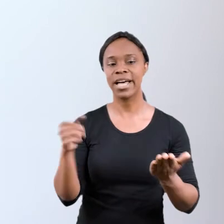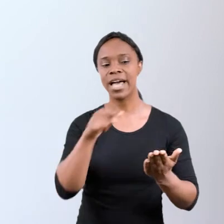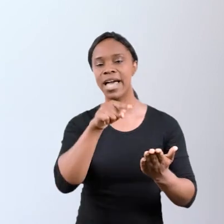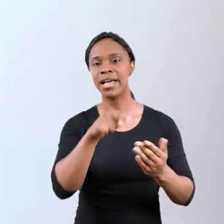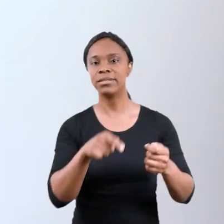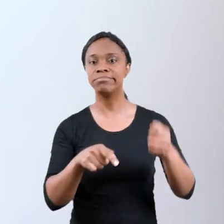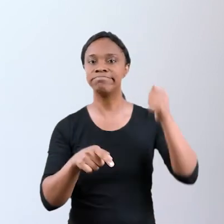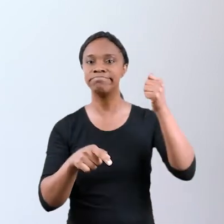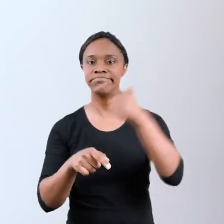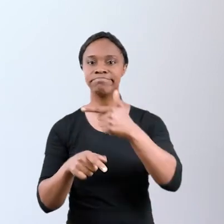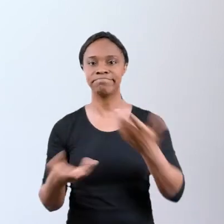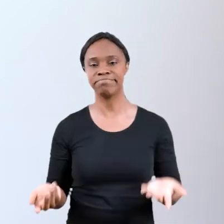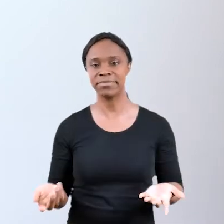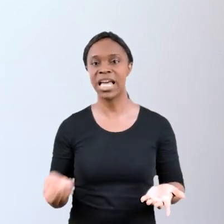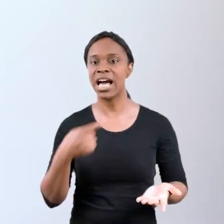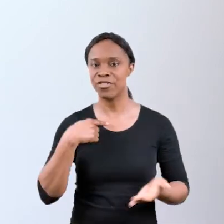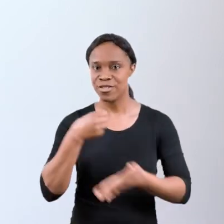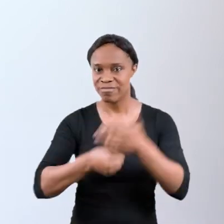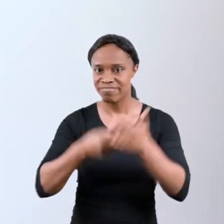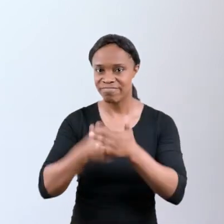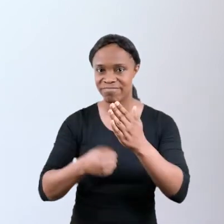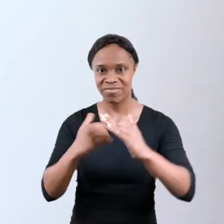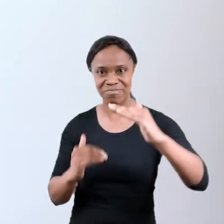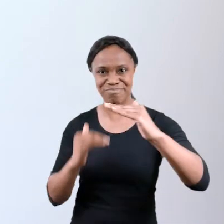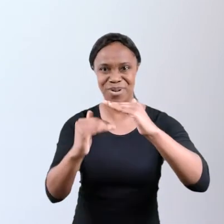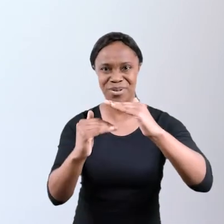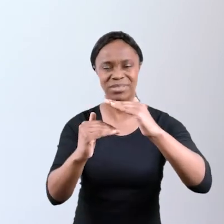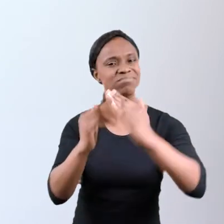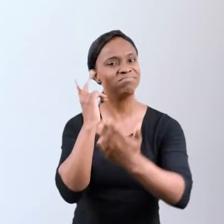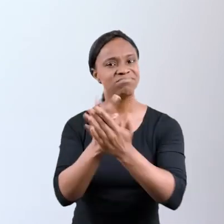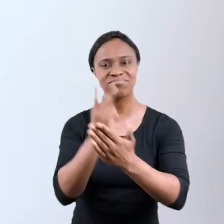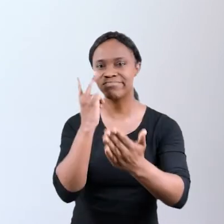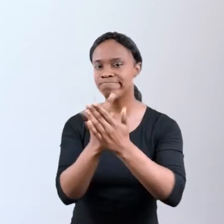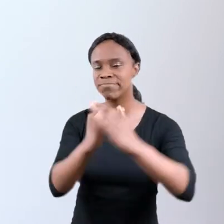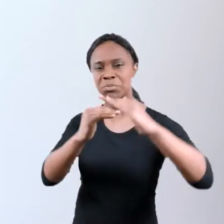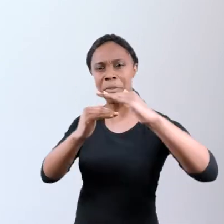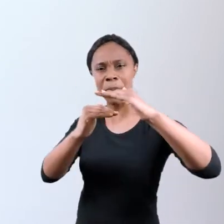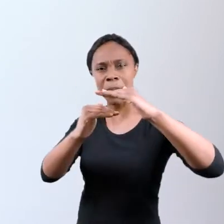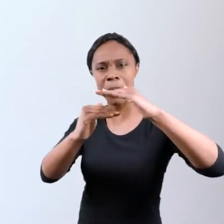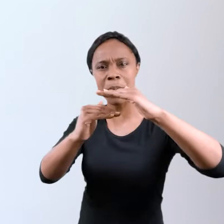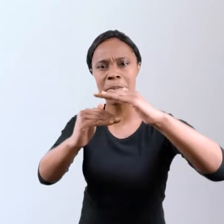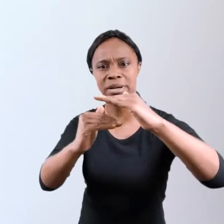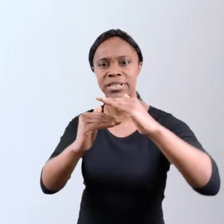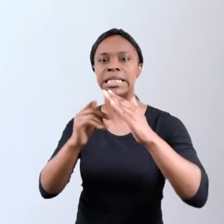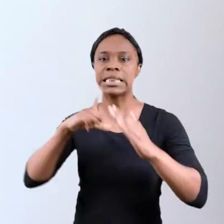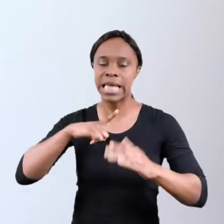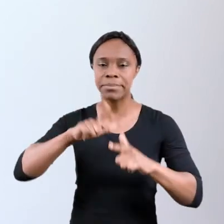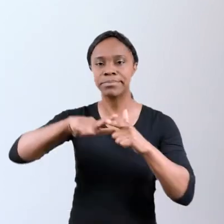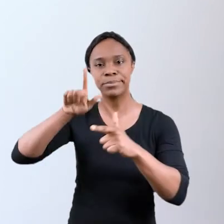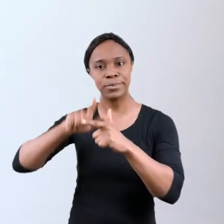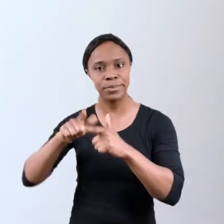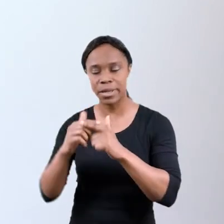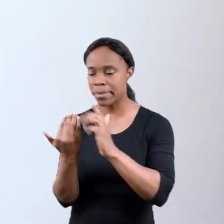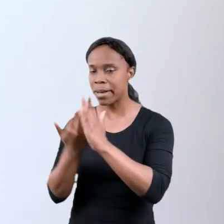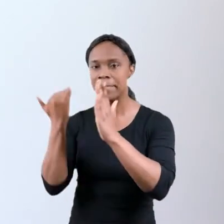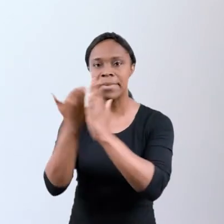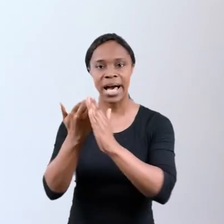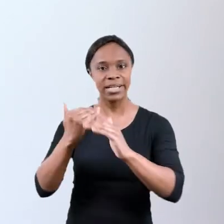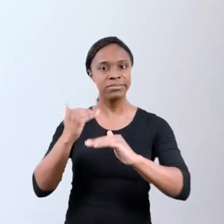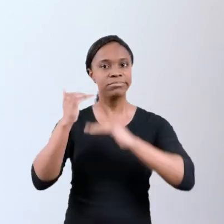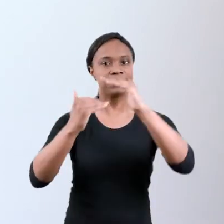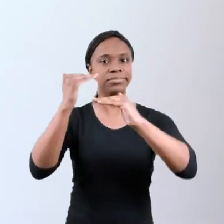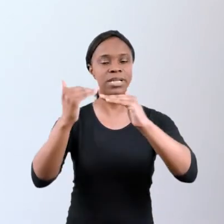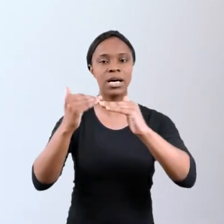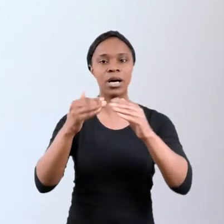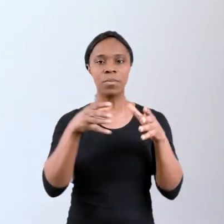para negar a persistência das desigualdades e que elas têm relação direta com os obstáculos adicionais enfrentados pela